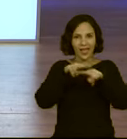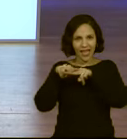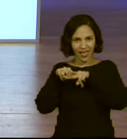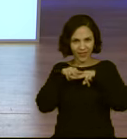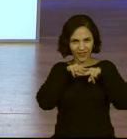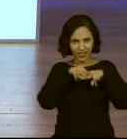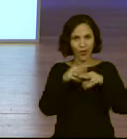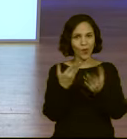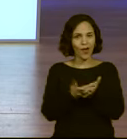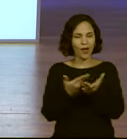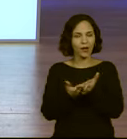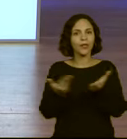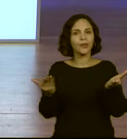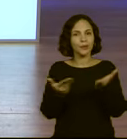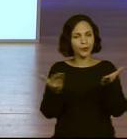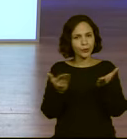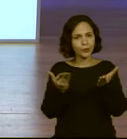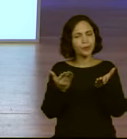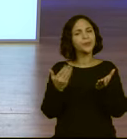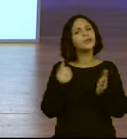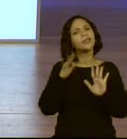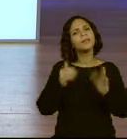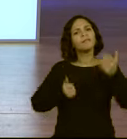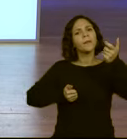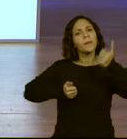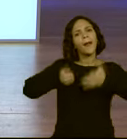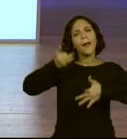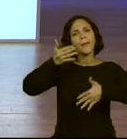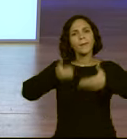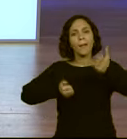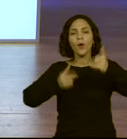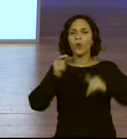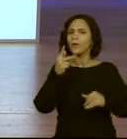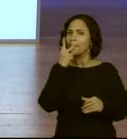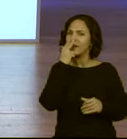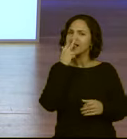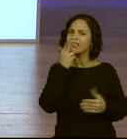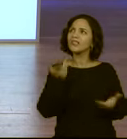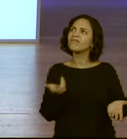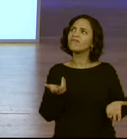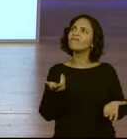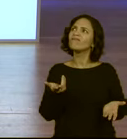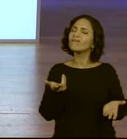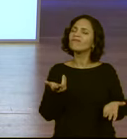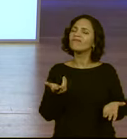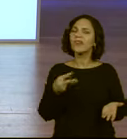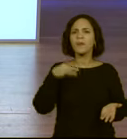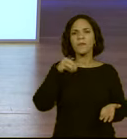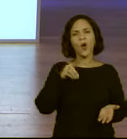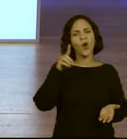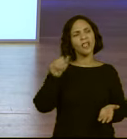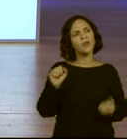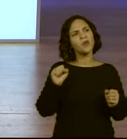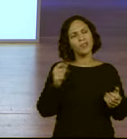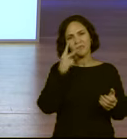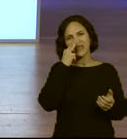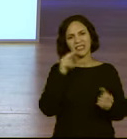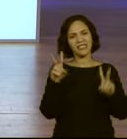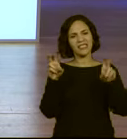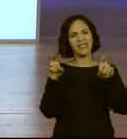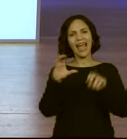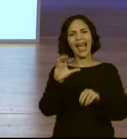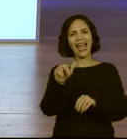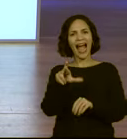revisão da aula de hoje a gente falou que custa caro né que muitas vezes está na moda pode custar caro